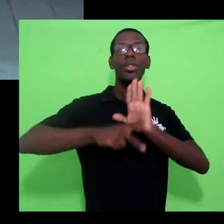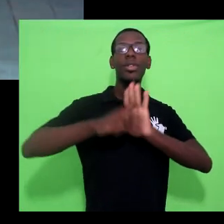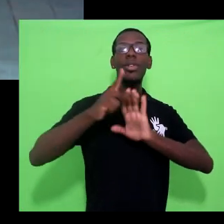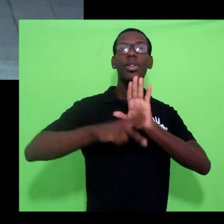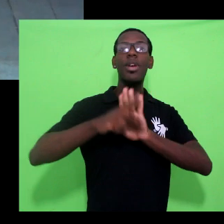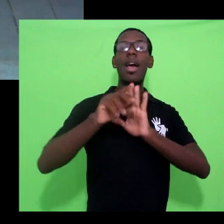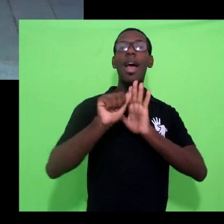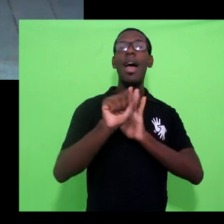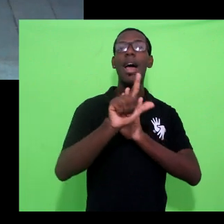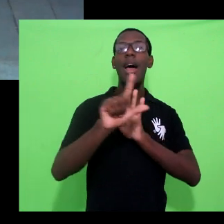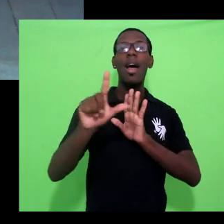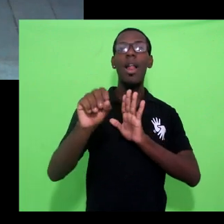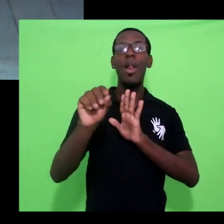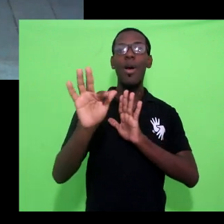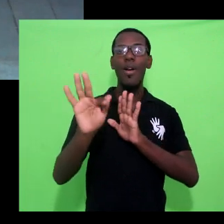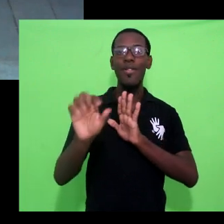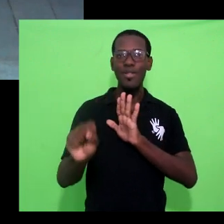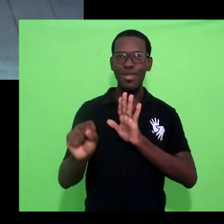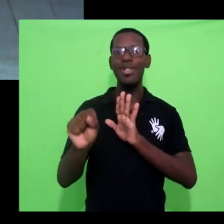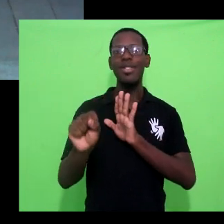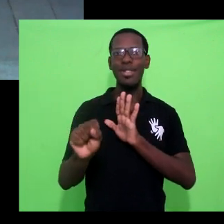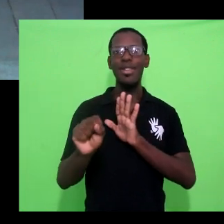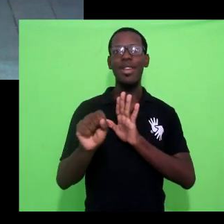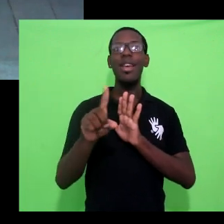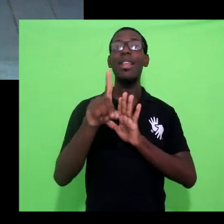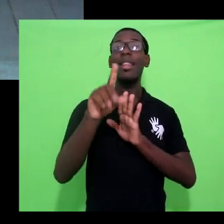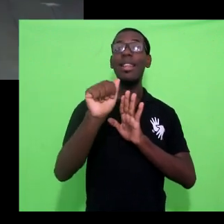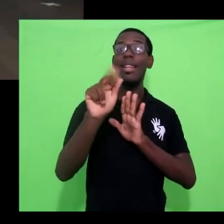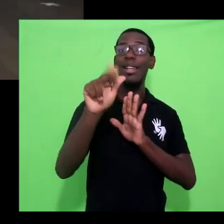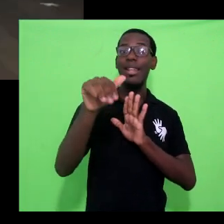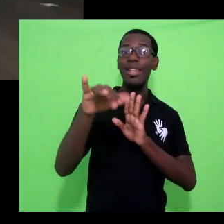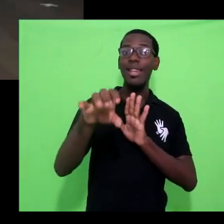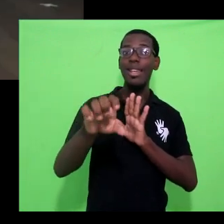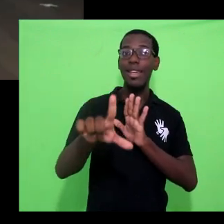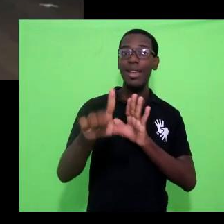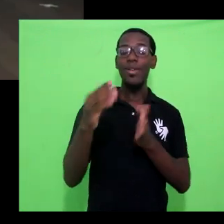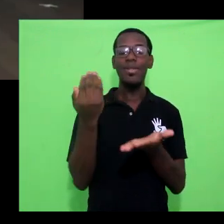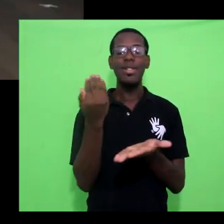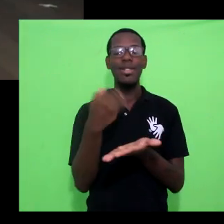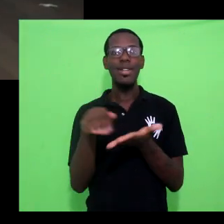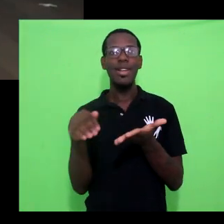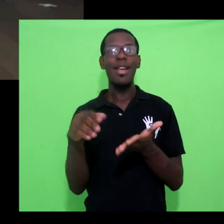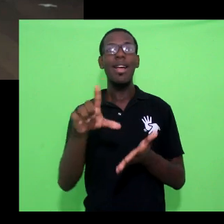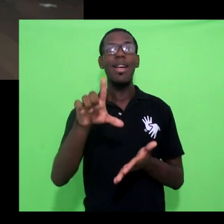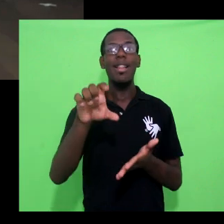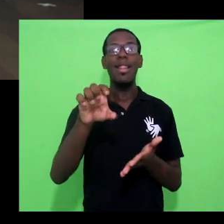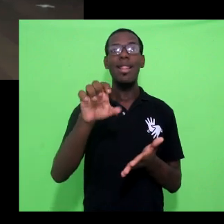o Fábio Marinho Ferreira, gestão de projetos,